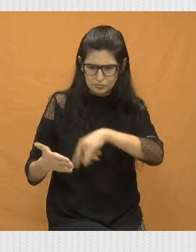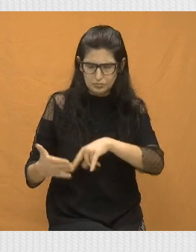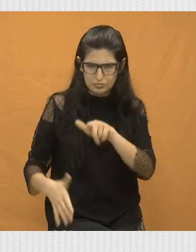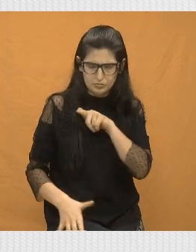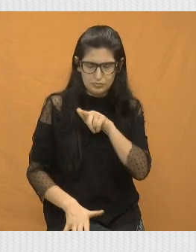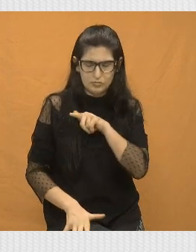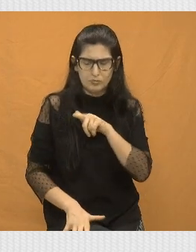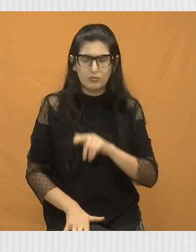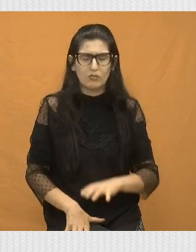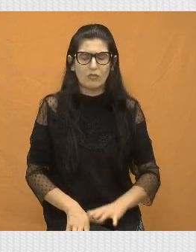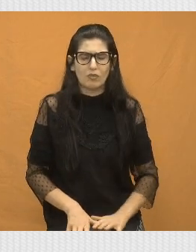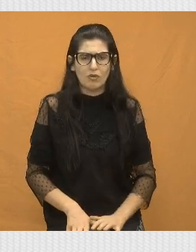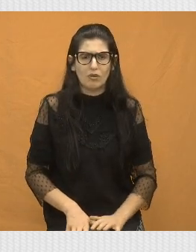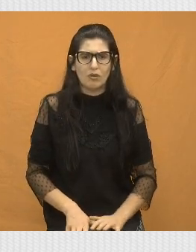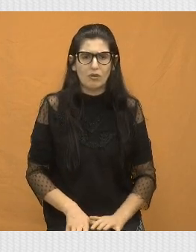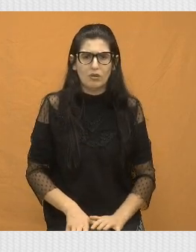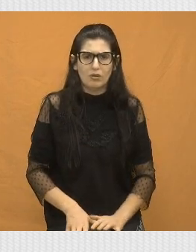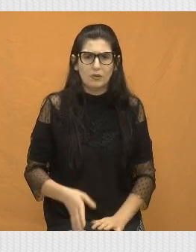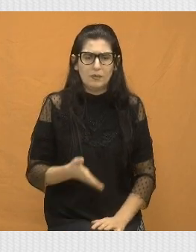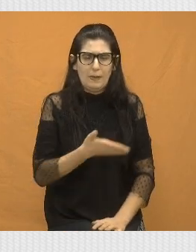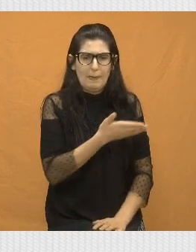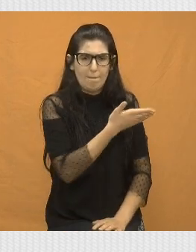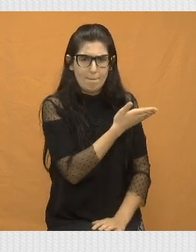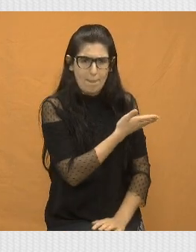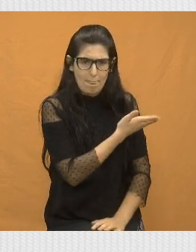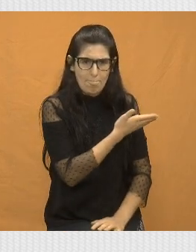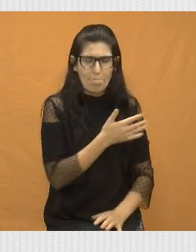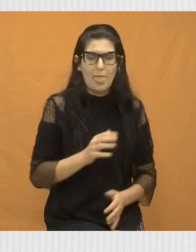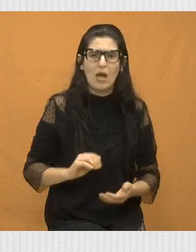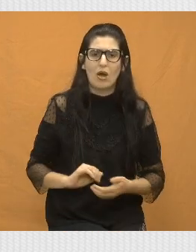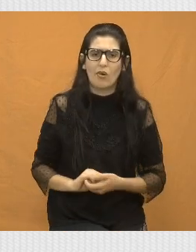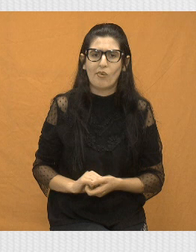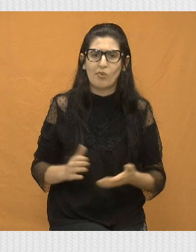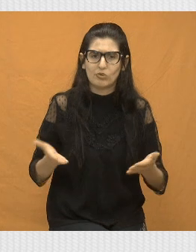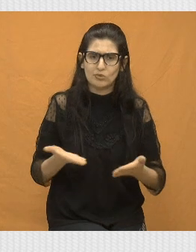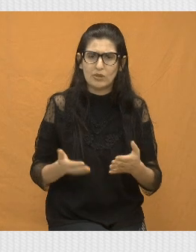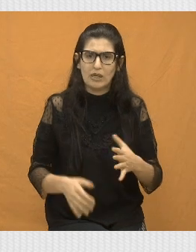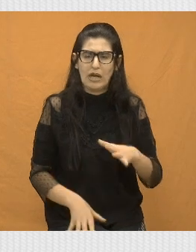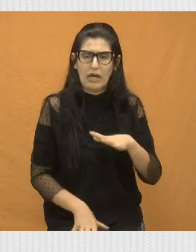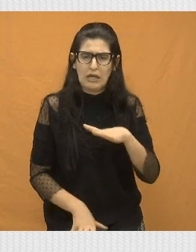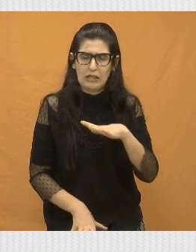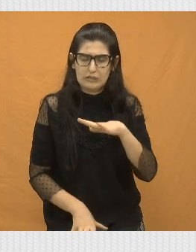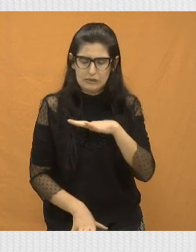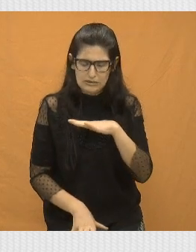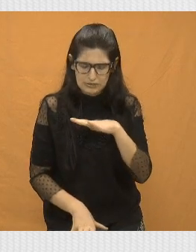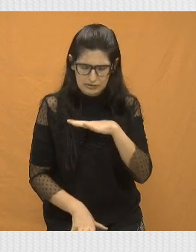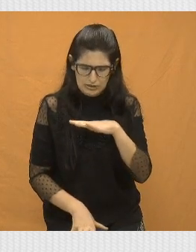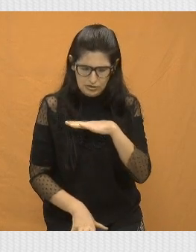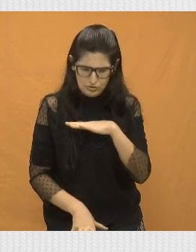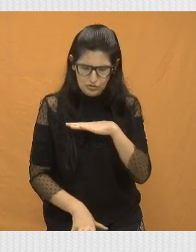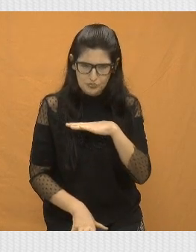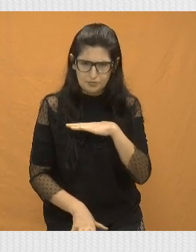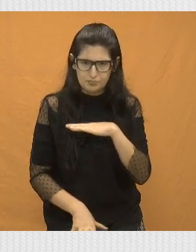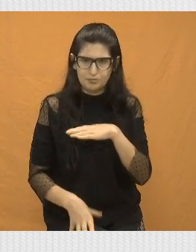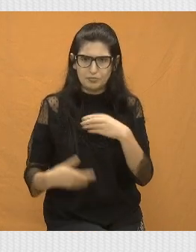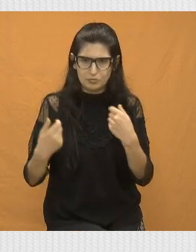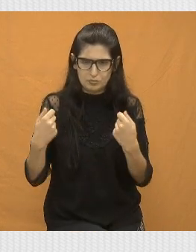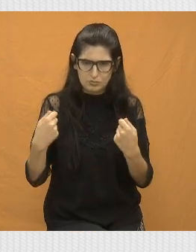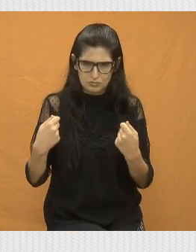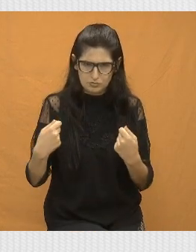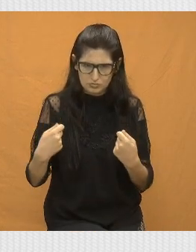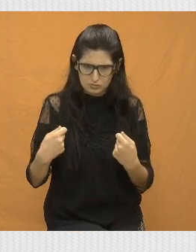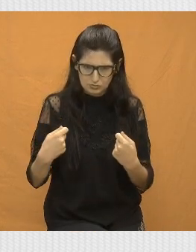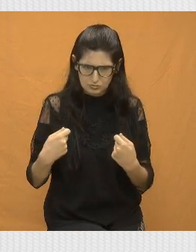Aqui é um quadro das aplicações hoje que o município tem por obrigatoriedade fazer perante a aplicação